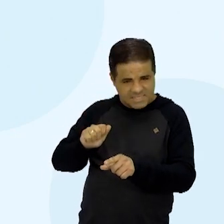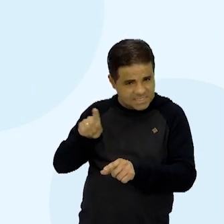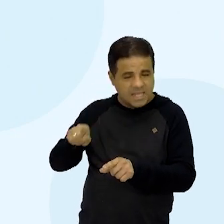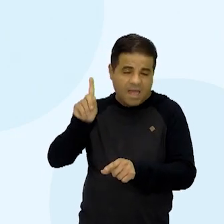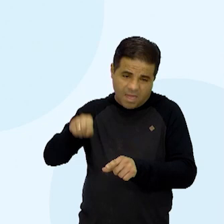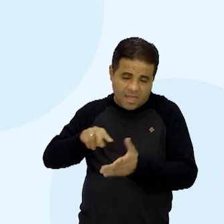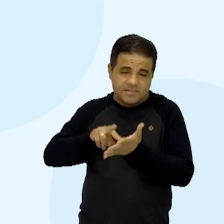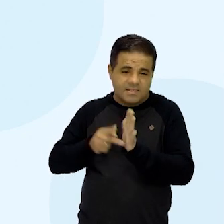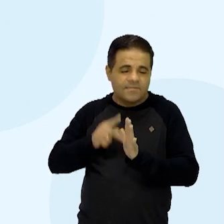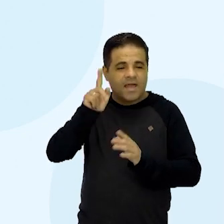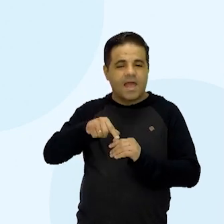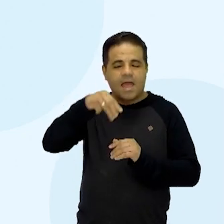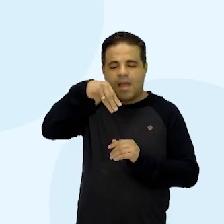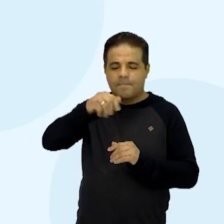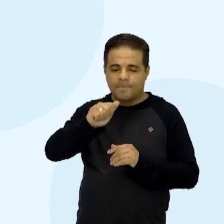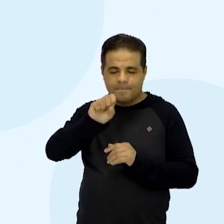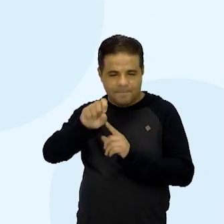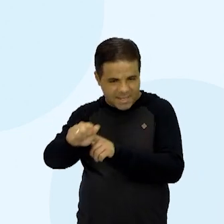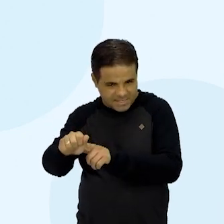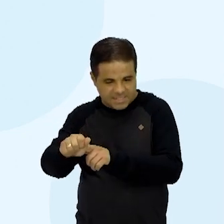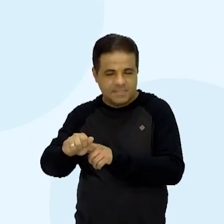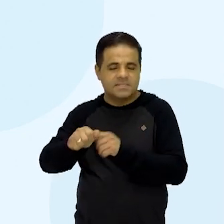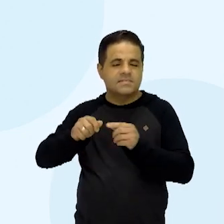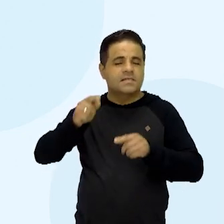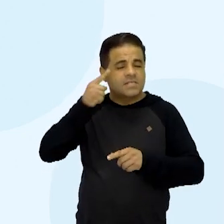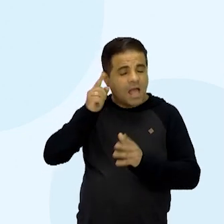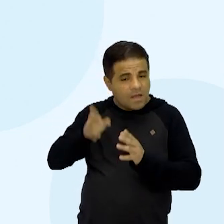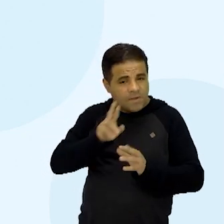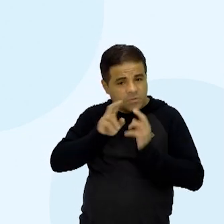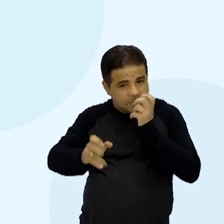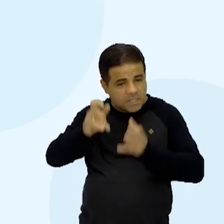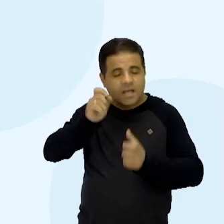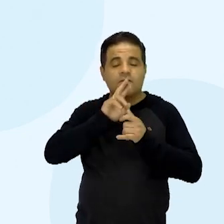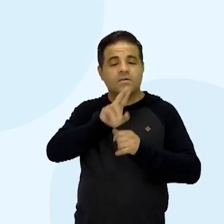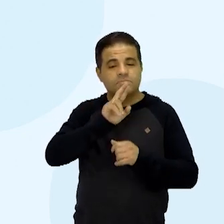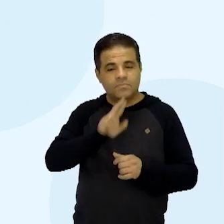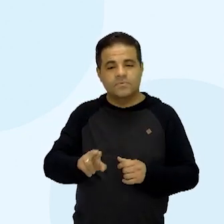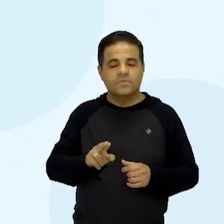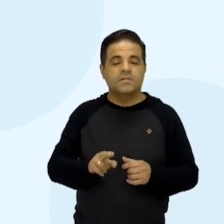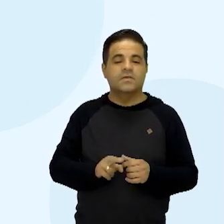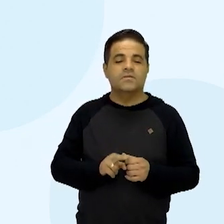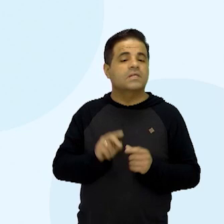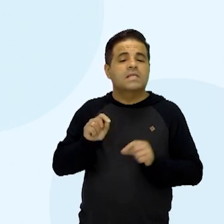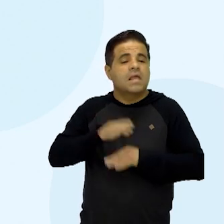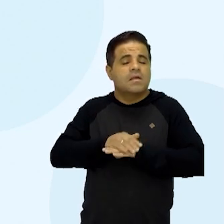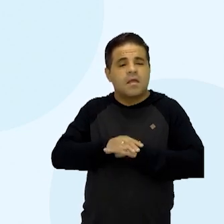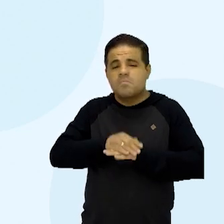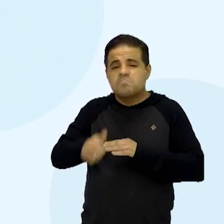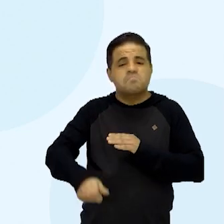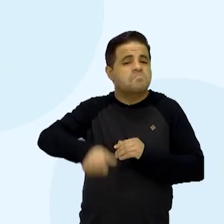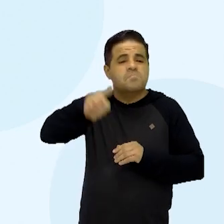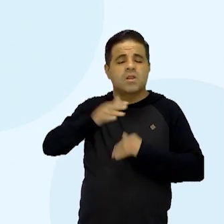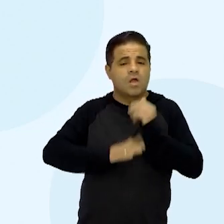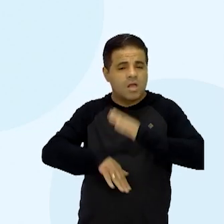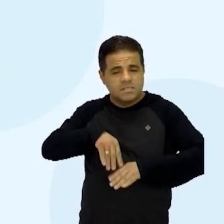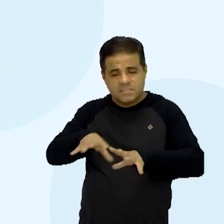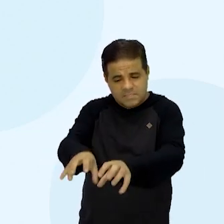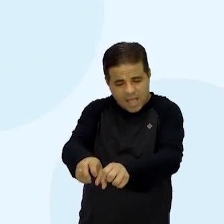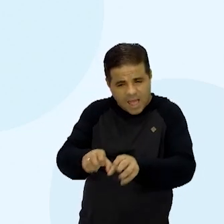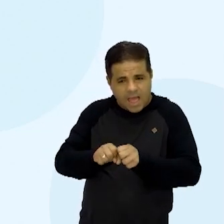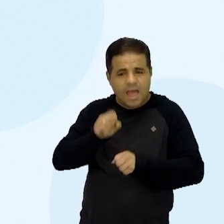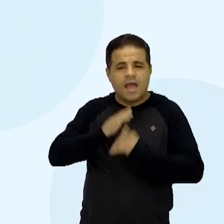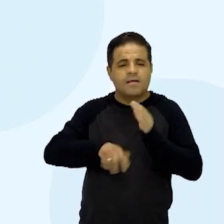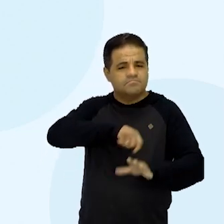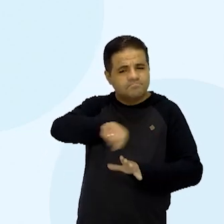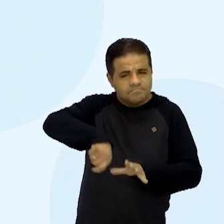pasta é massa. E enquanto eu estou explicando aqui para vocês, já vai respondendo aí no chat. Who makes the best pasta? Quem faz a melhor massa? A né?